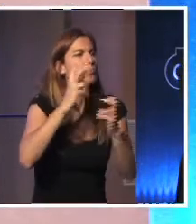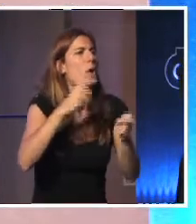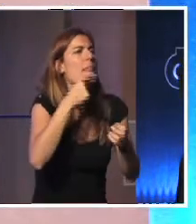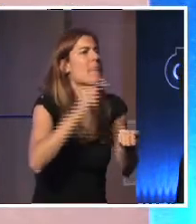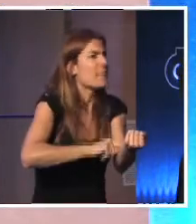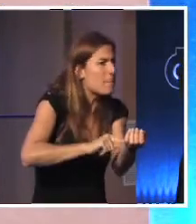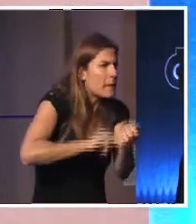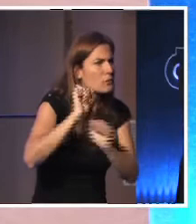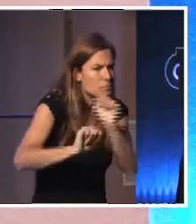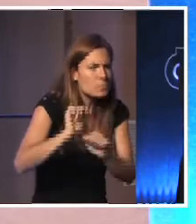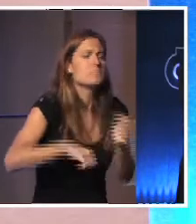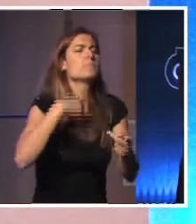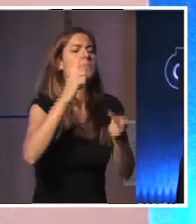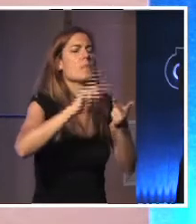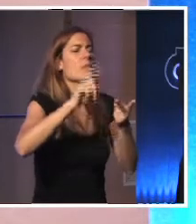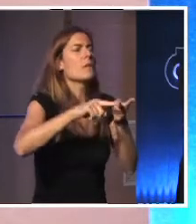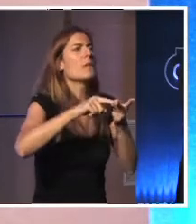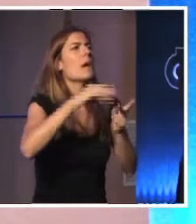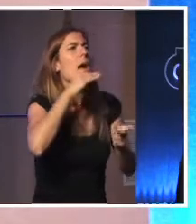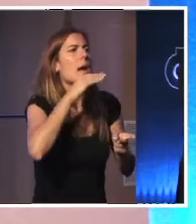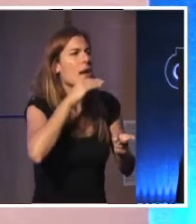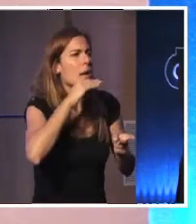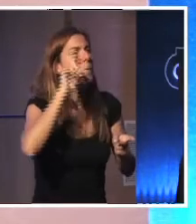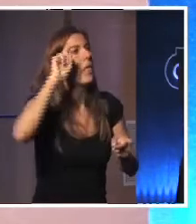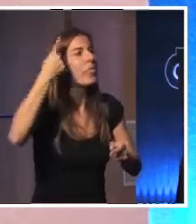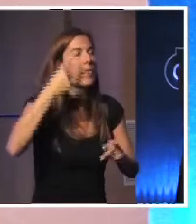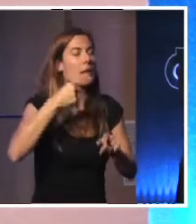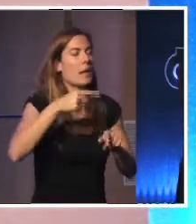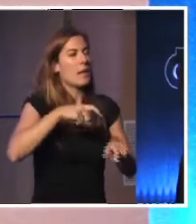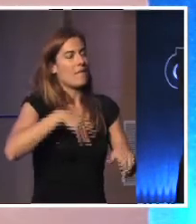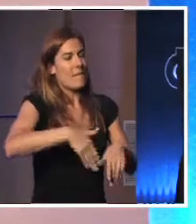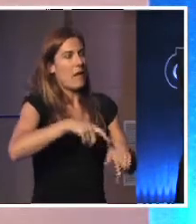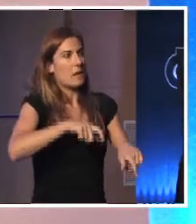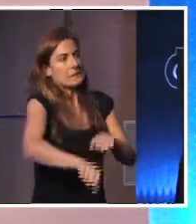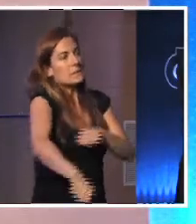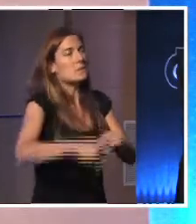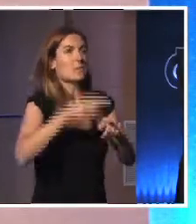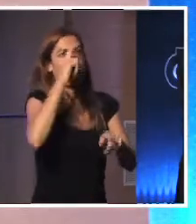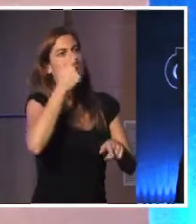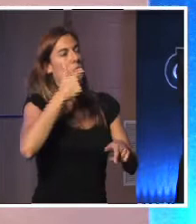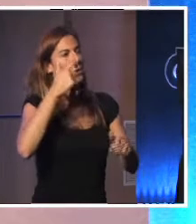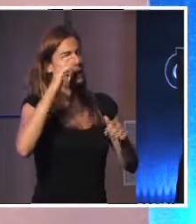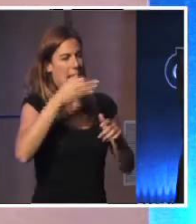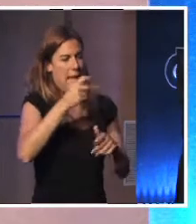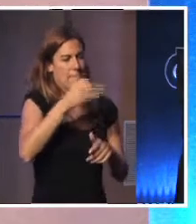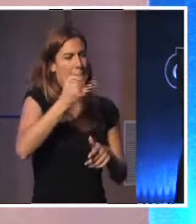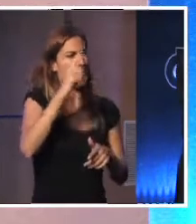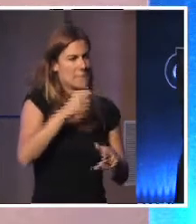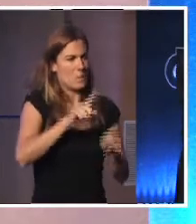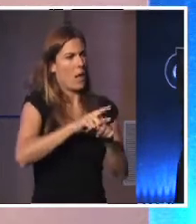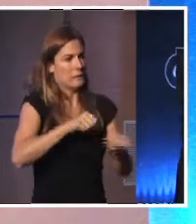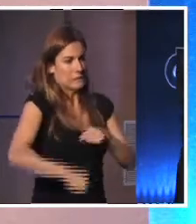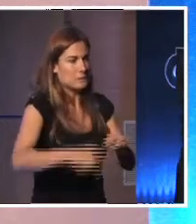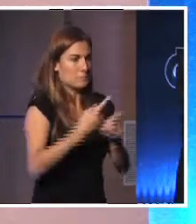de assistência que fazem a detecção de ataques de epilepsia, detecção do cancro, guias